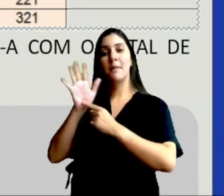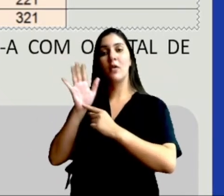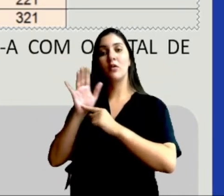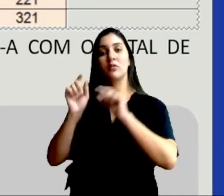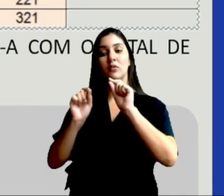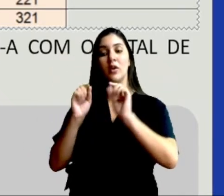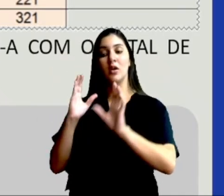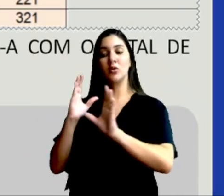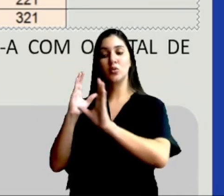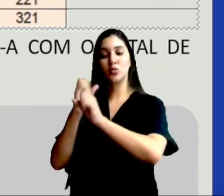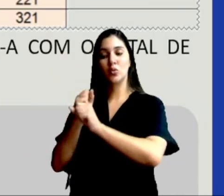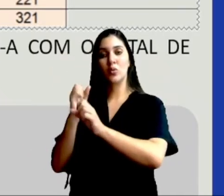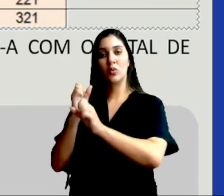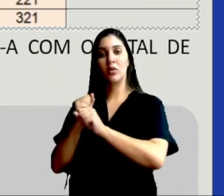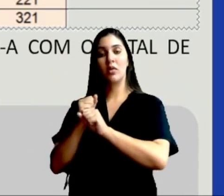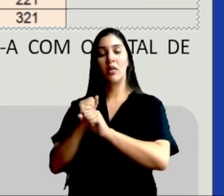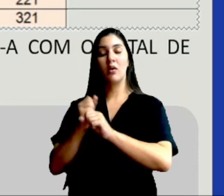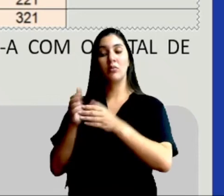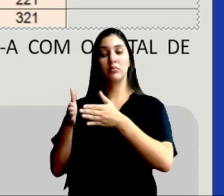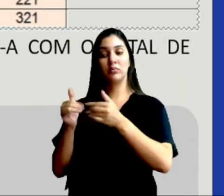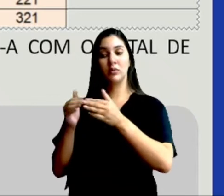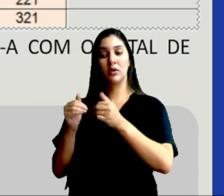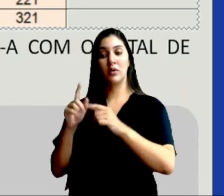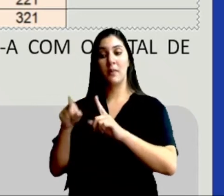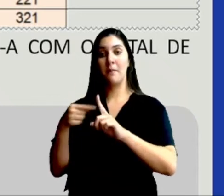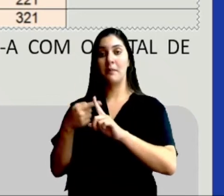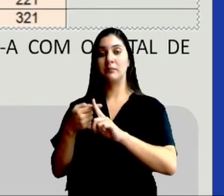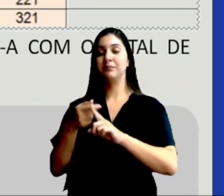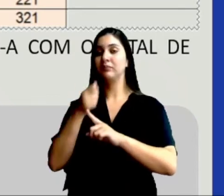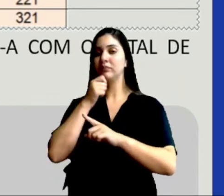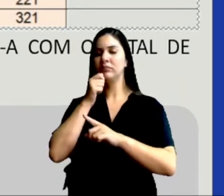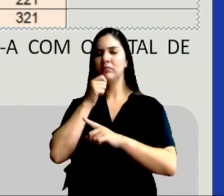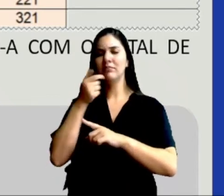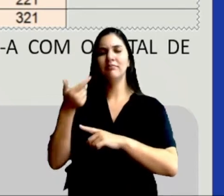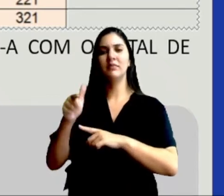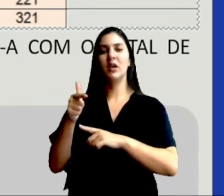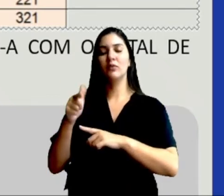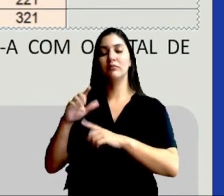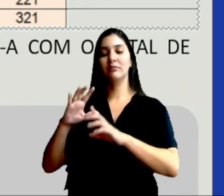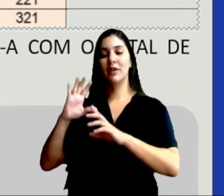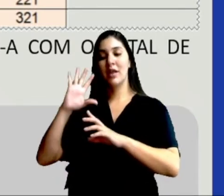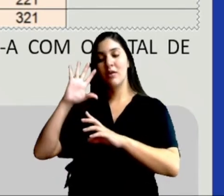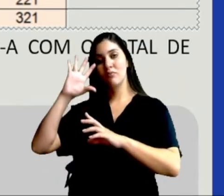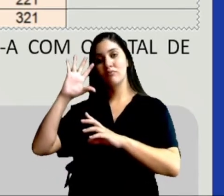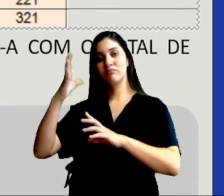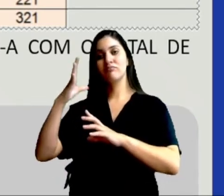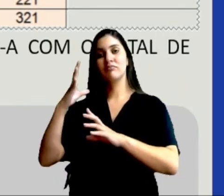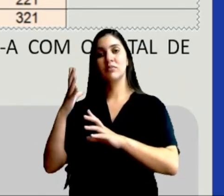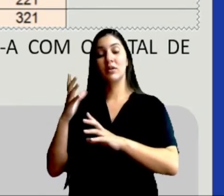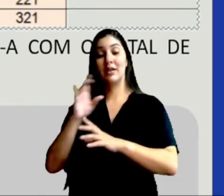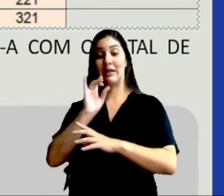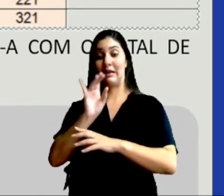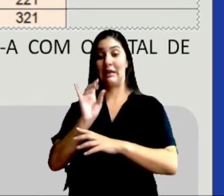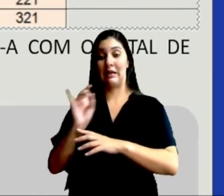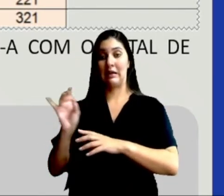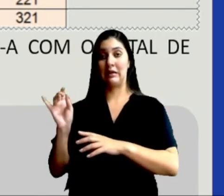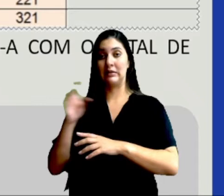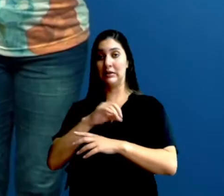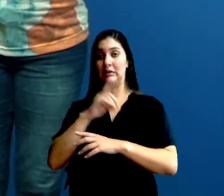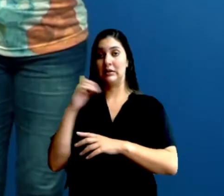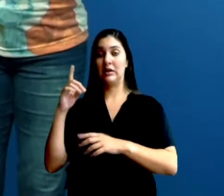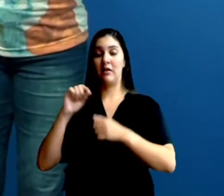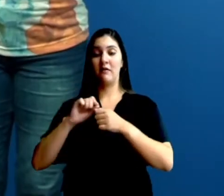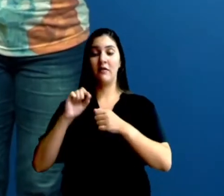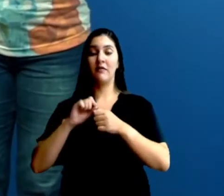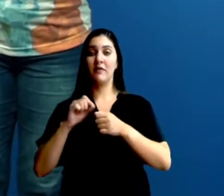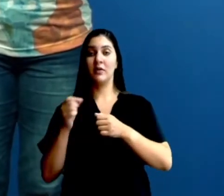da encomenda, mas não está realizado aí o total dessa encomenda. Então, a cada dia foram